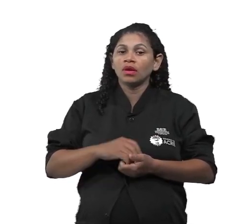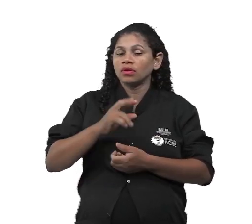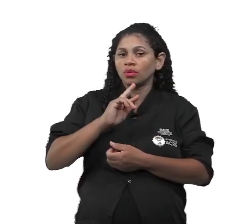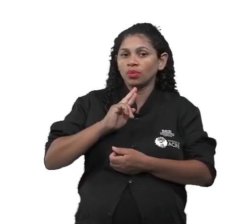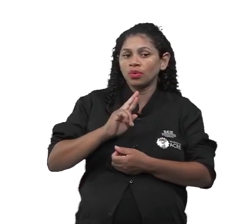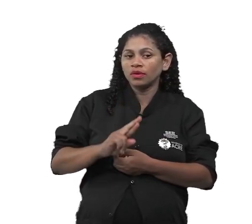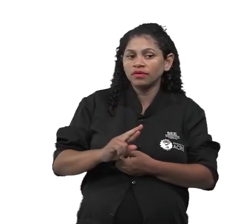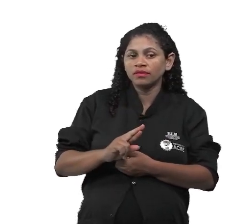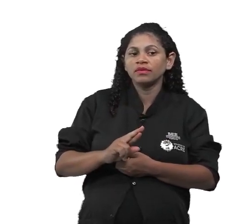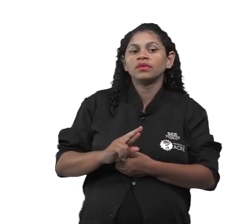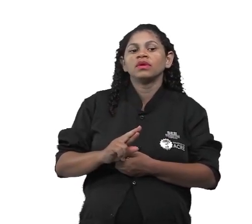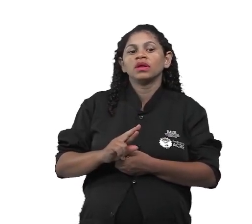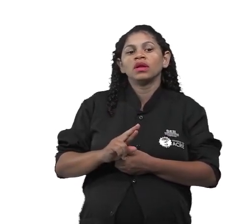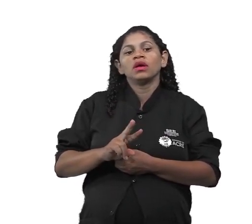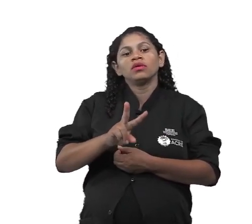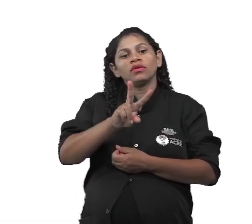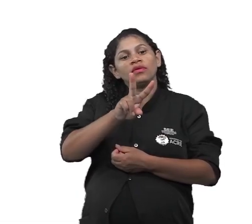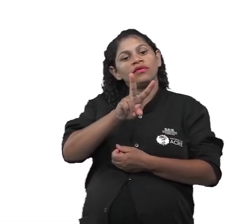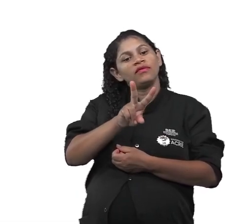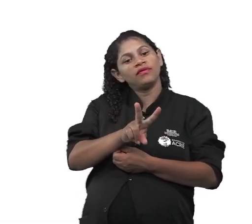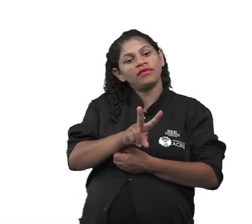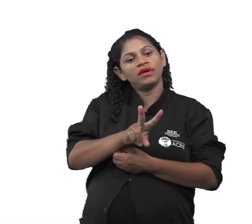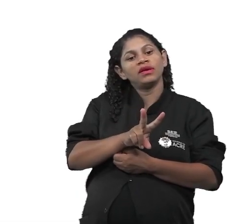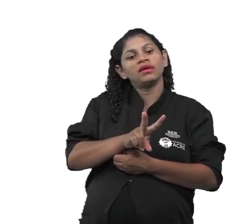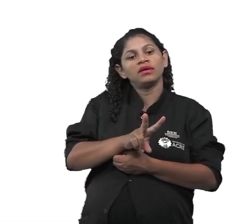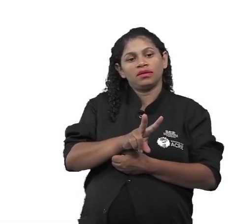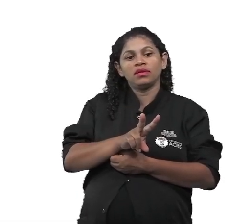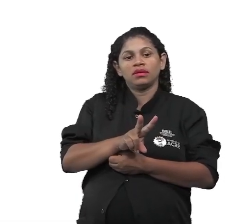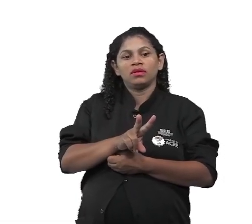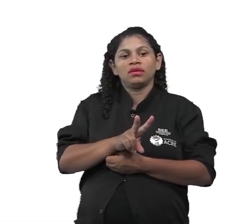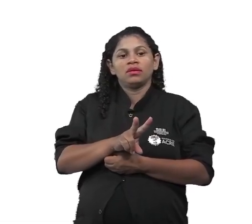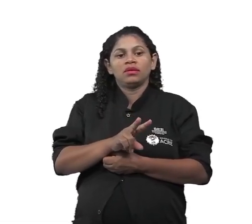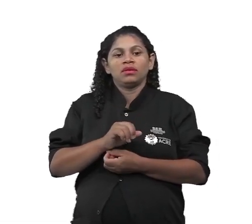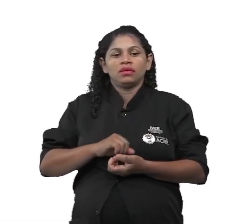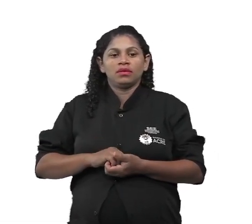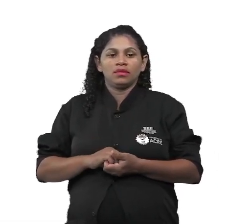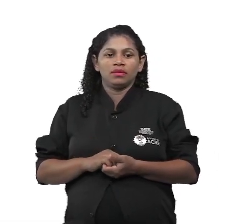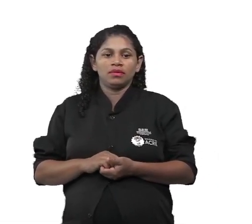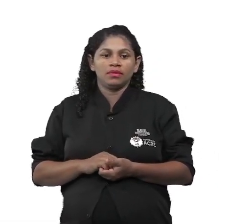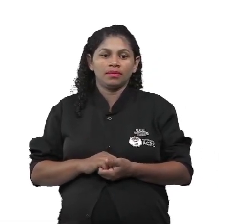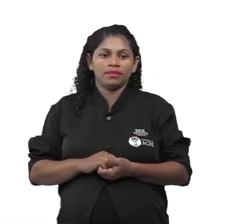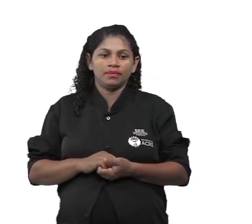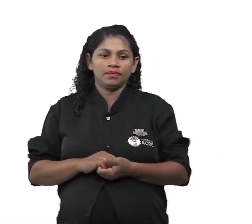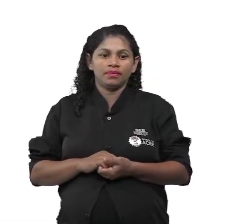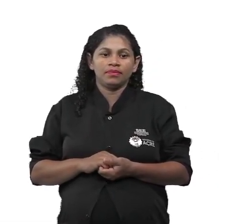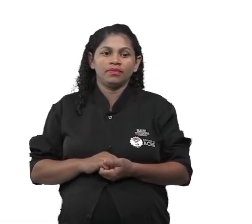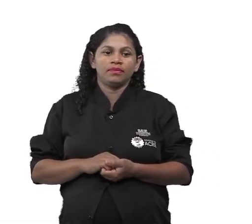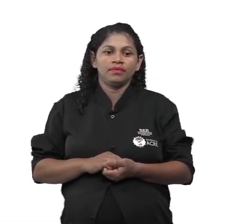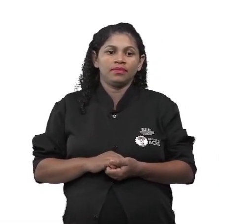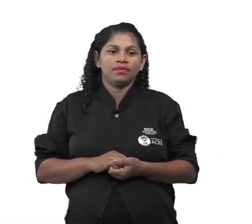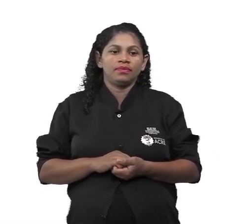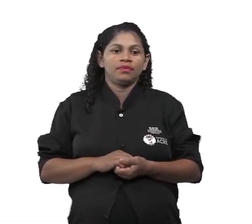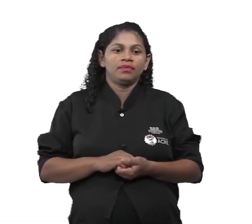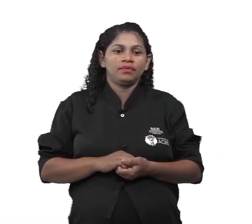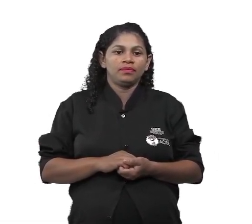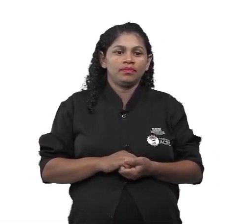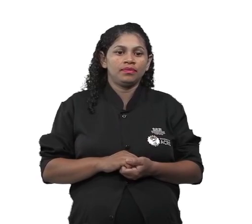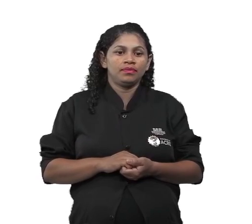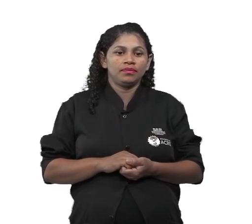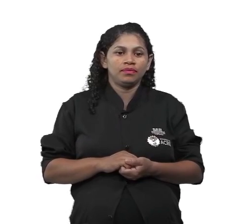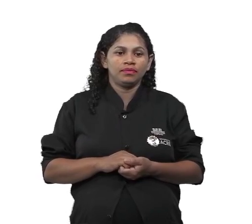aqui, desculpa, o volume do cilindro, eu esqueci de dizer que tem que dividir por 3. Deixa eu fazer essa organização aqui e colocar 1/3 aqui.